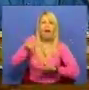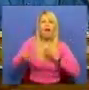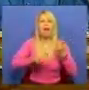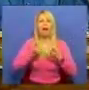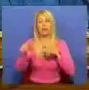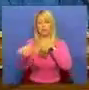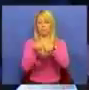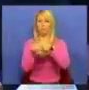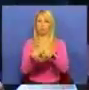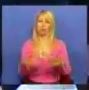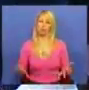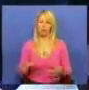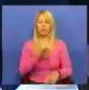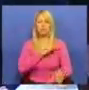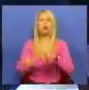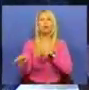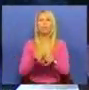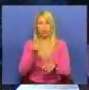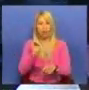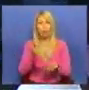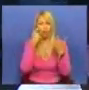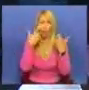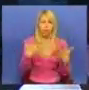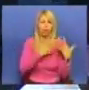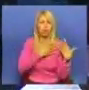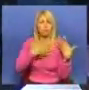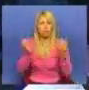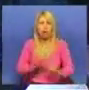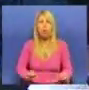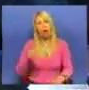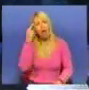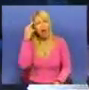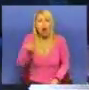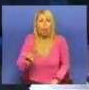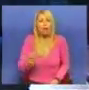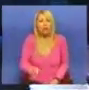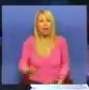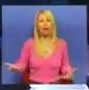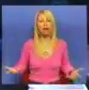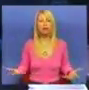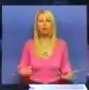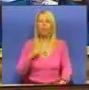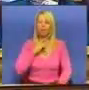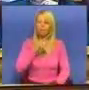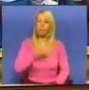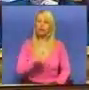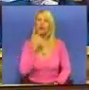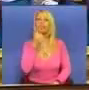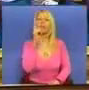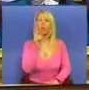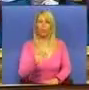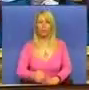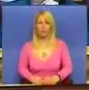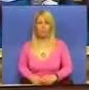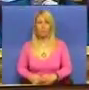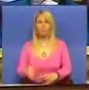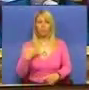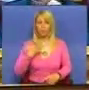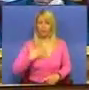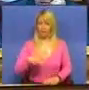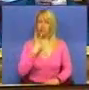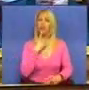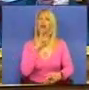Deputado, o que é absolutamente irresponsável é não considerar isso. Mas deixe-me dizer-lhe o seguinte. Eu quis responder, depois